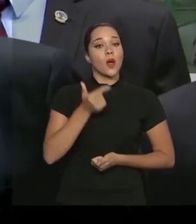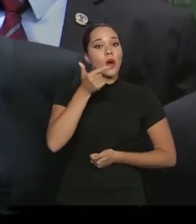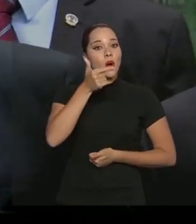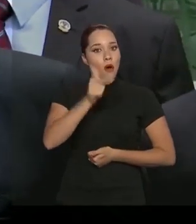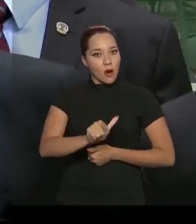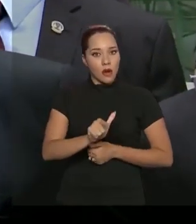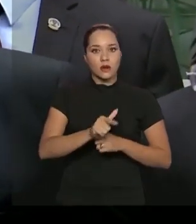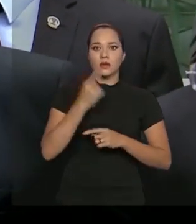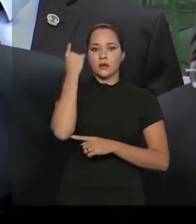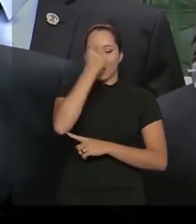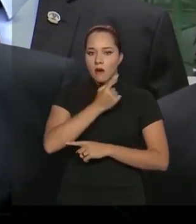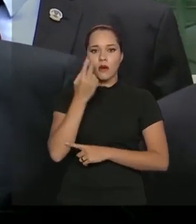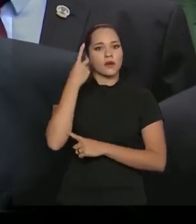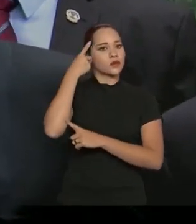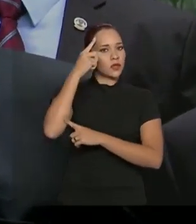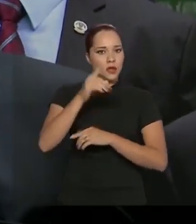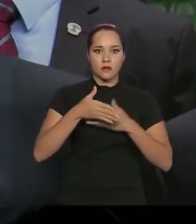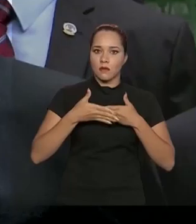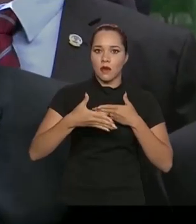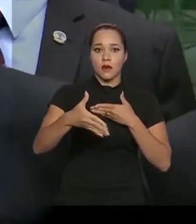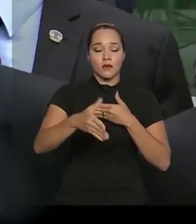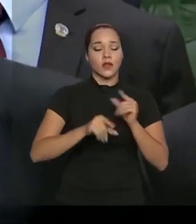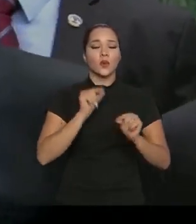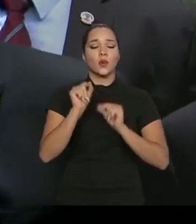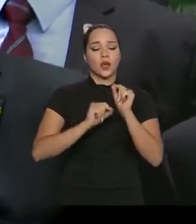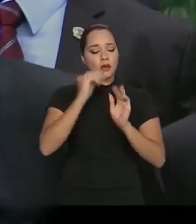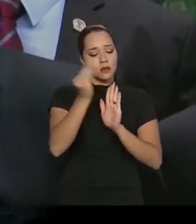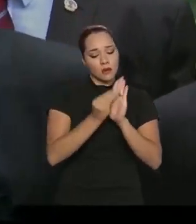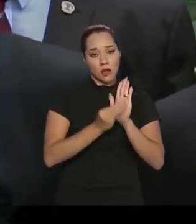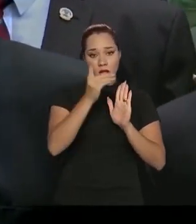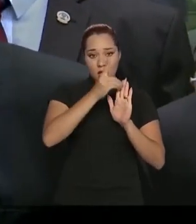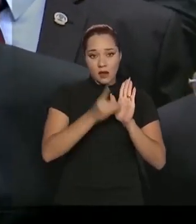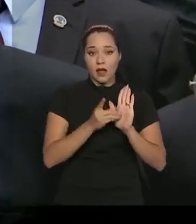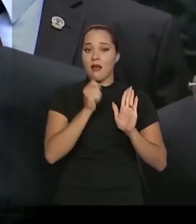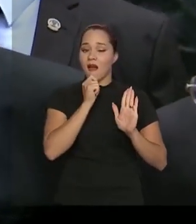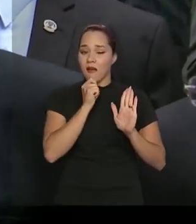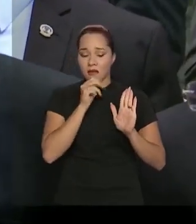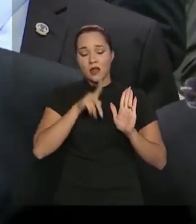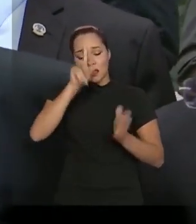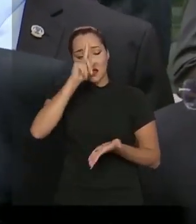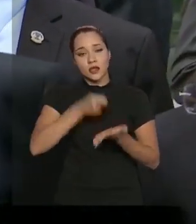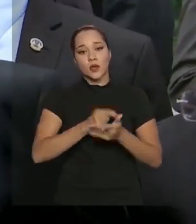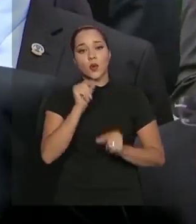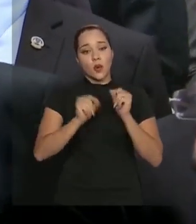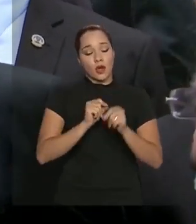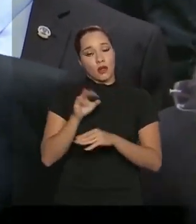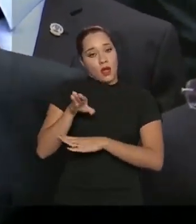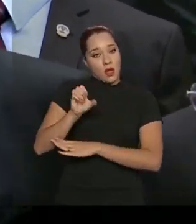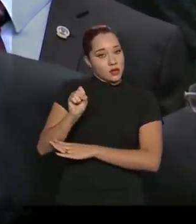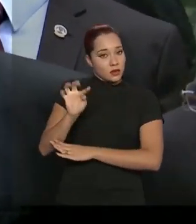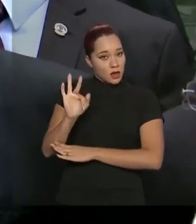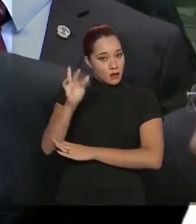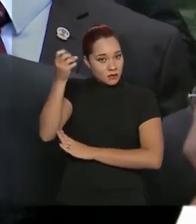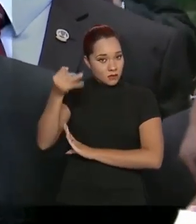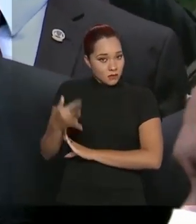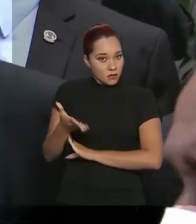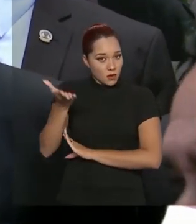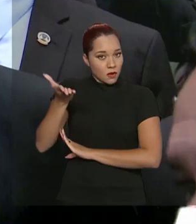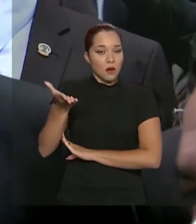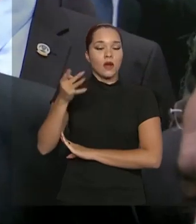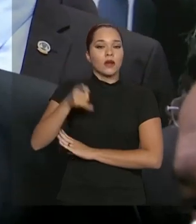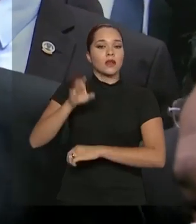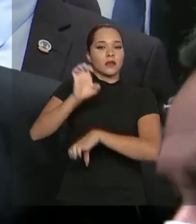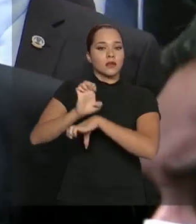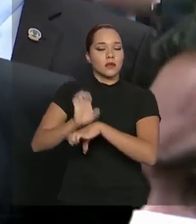nas próximas horas, nos próximos dias. Porque o que não está no decreto ficou decidido que, segundo o Supremo Tribunal Federal, que